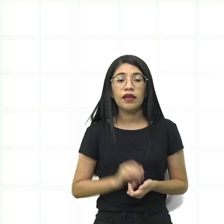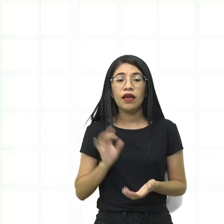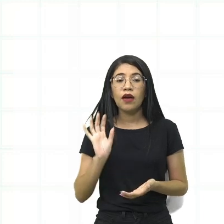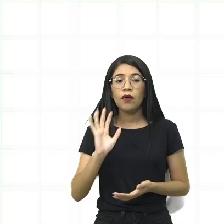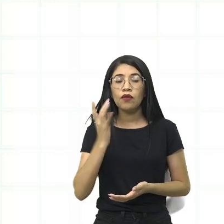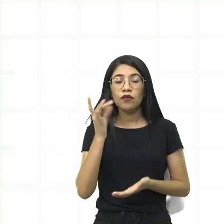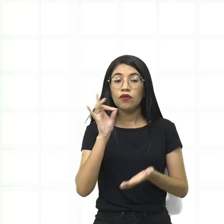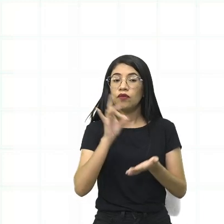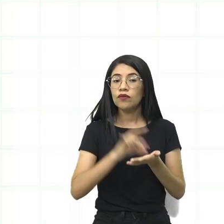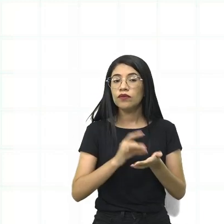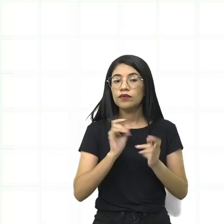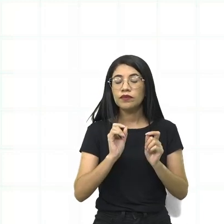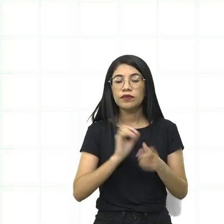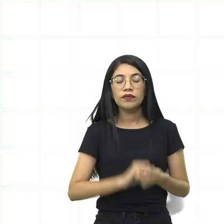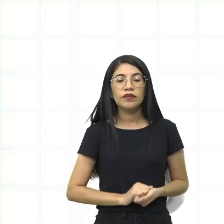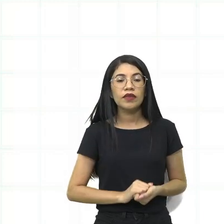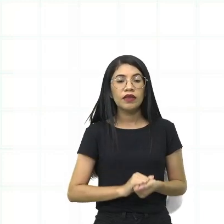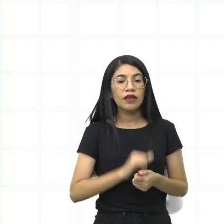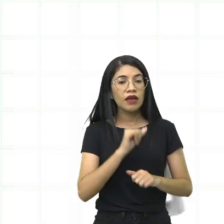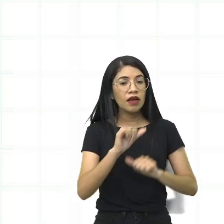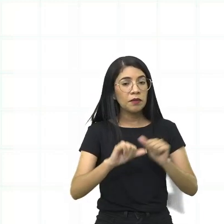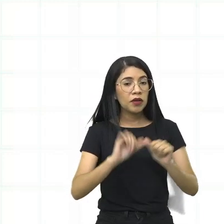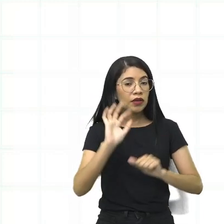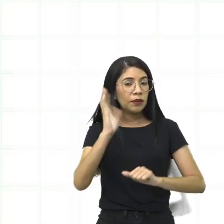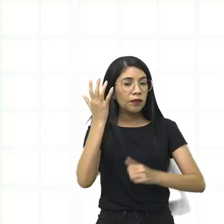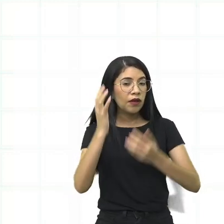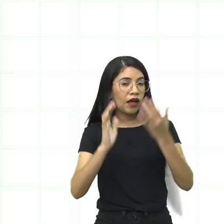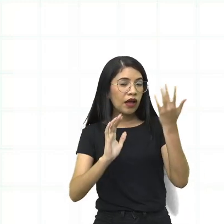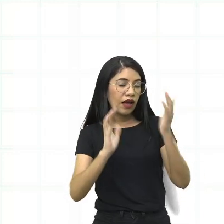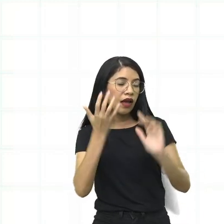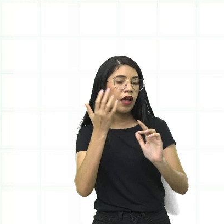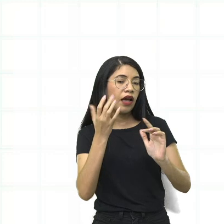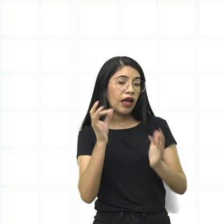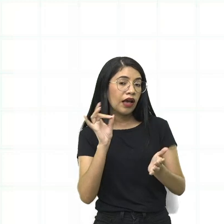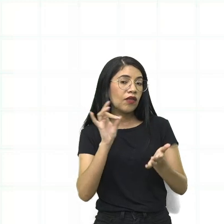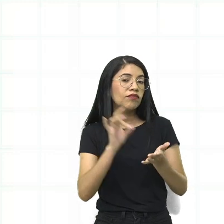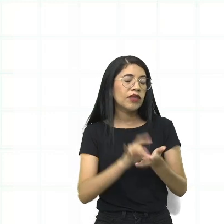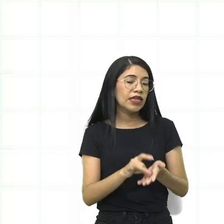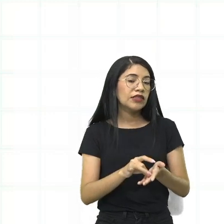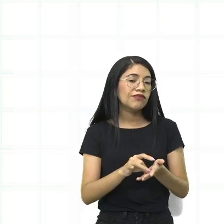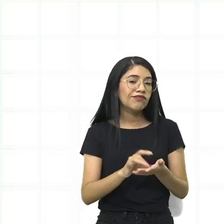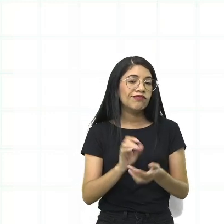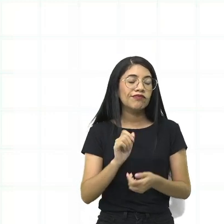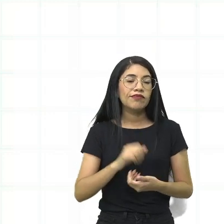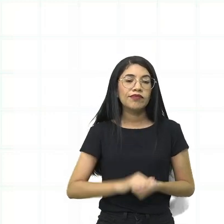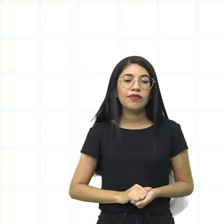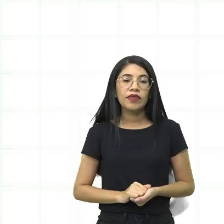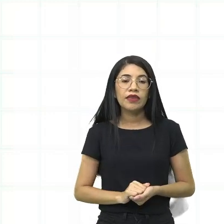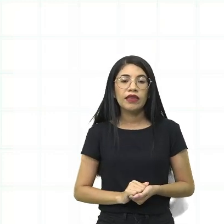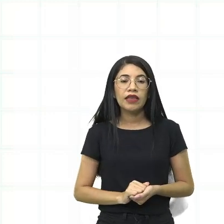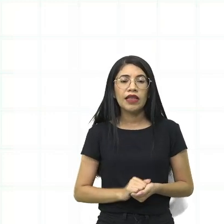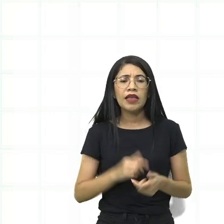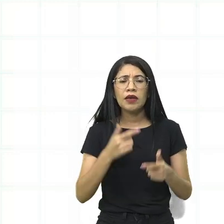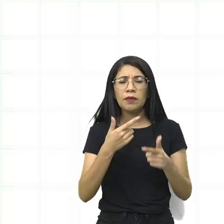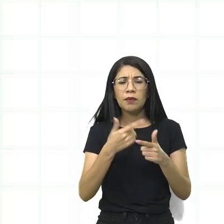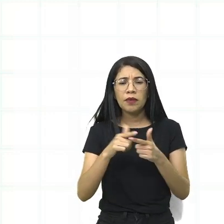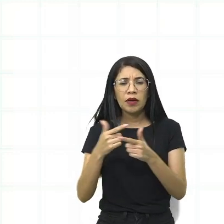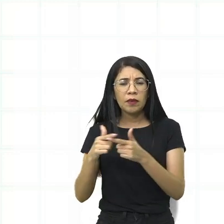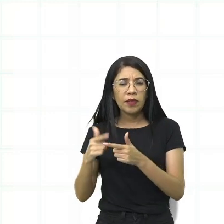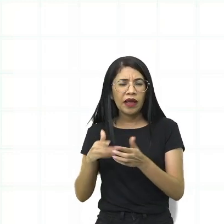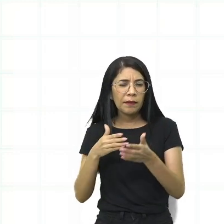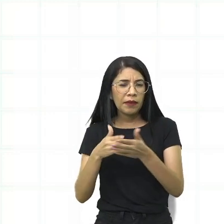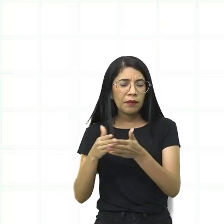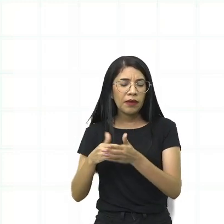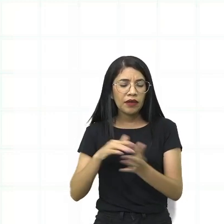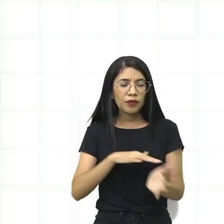é, as mudanças climáticas são uma realidade inegável, com um impacto cada vez mais evidente em